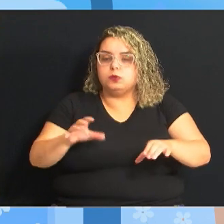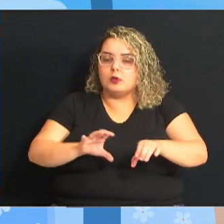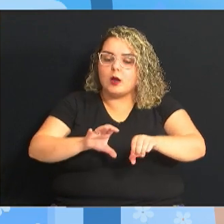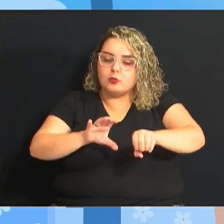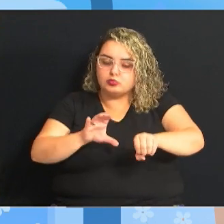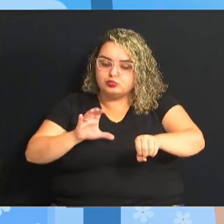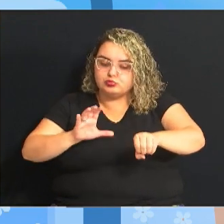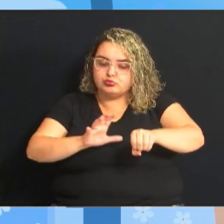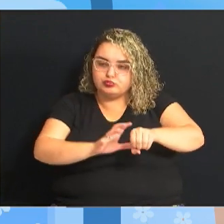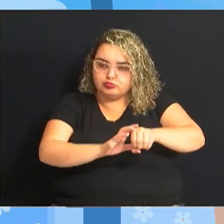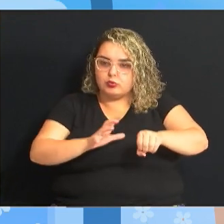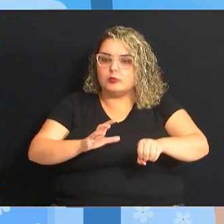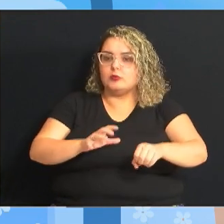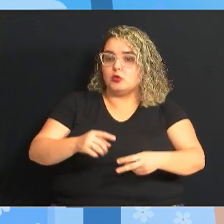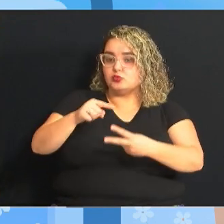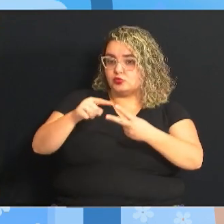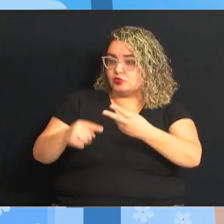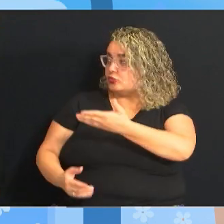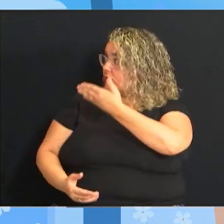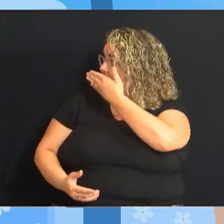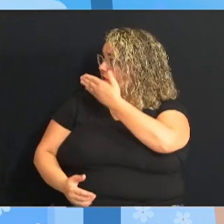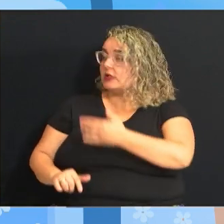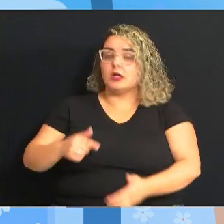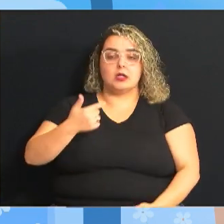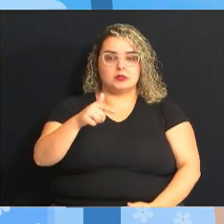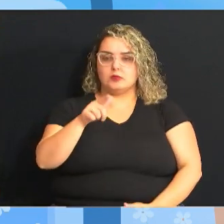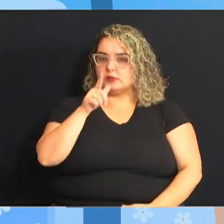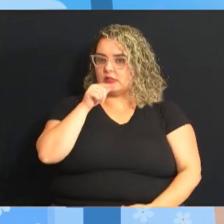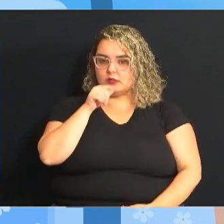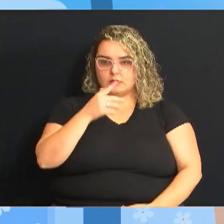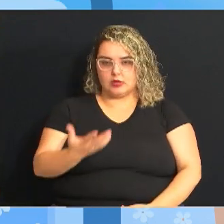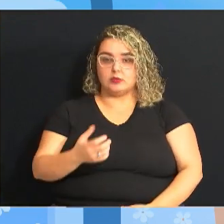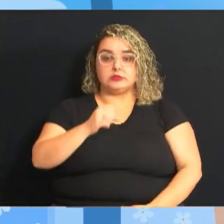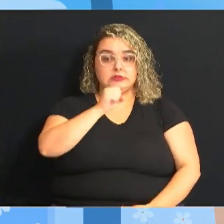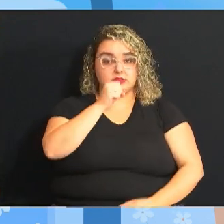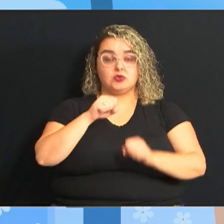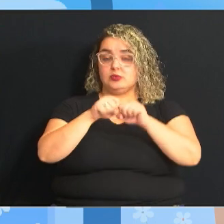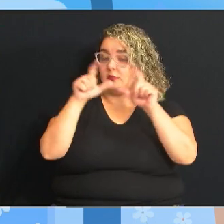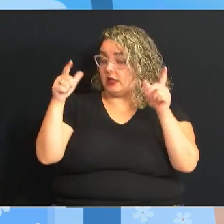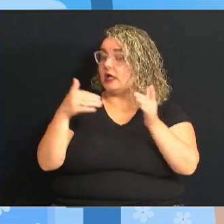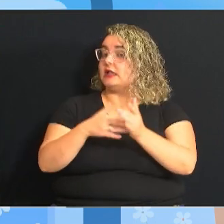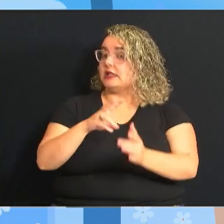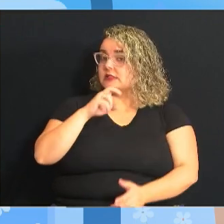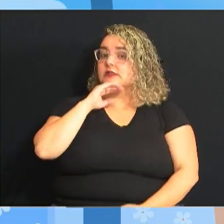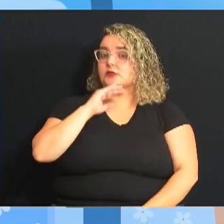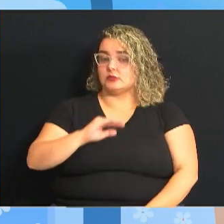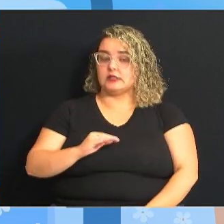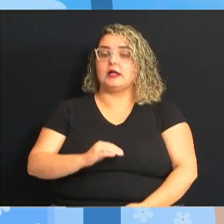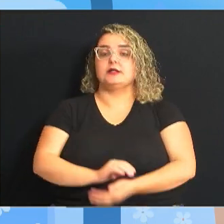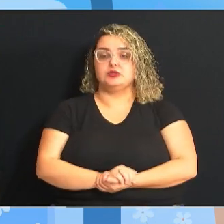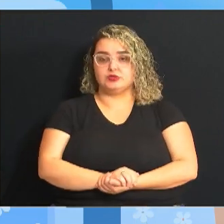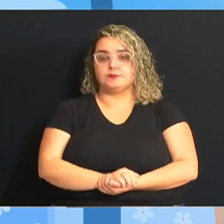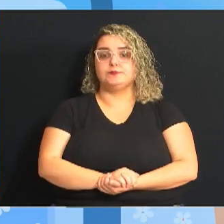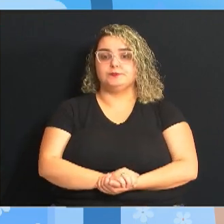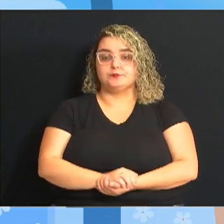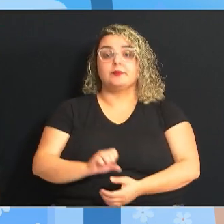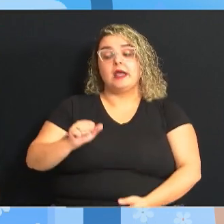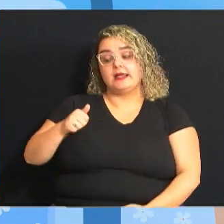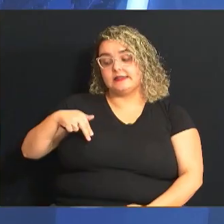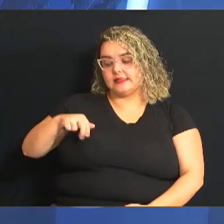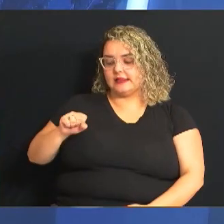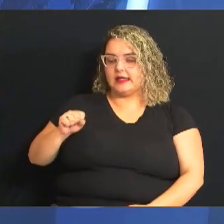com documentação que não foram leiloados no dia anterior, ou seja, restou daquele lote. Na quinta-feira,